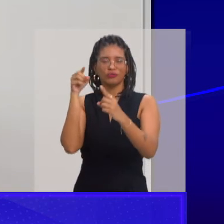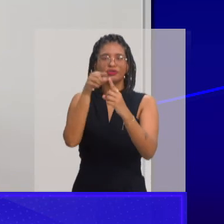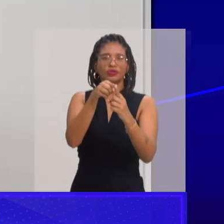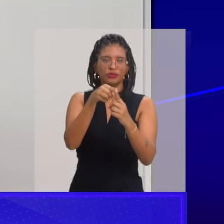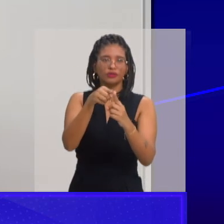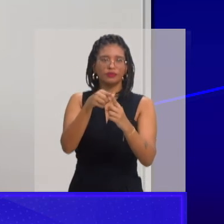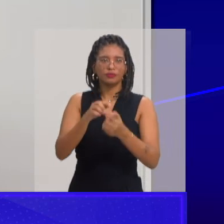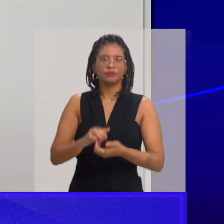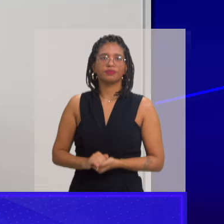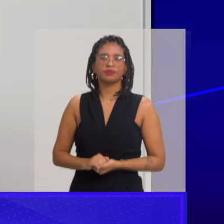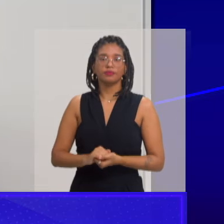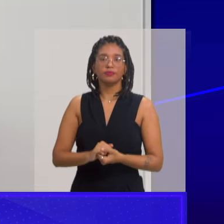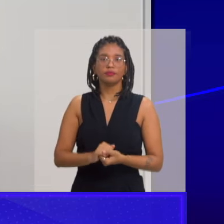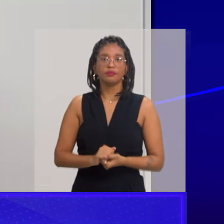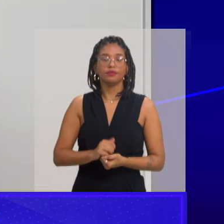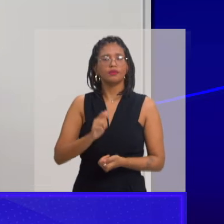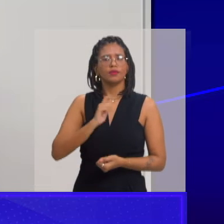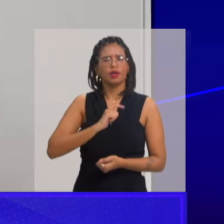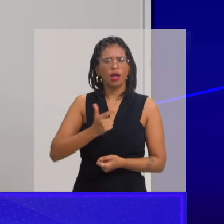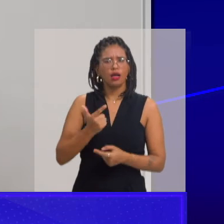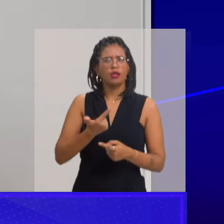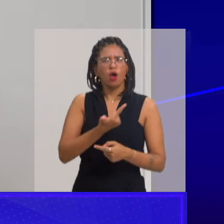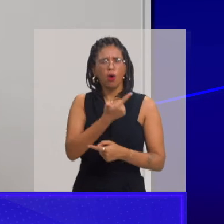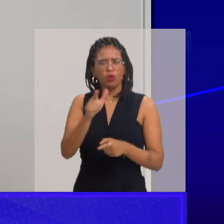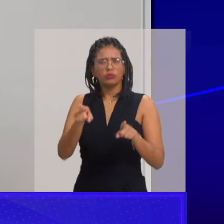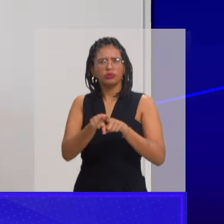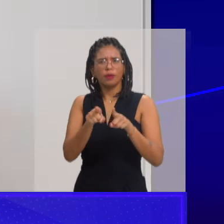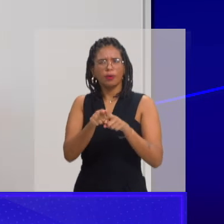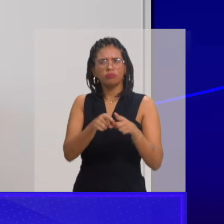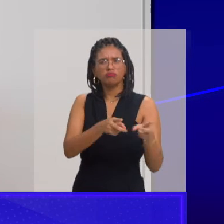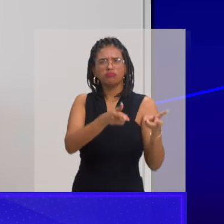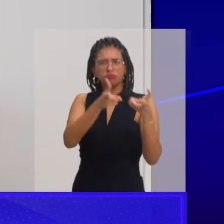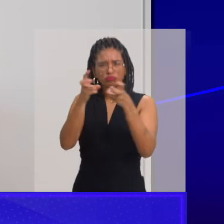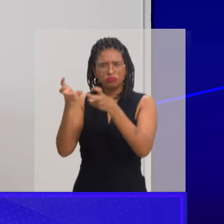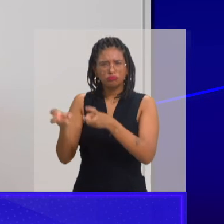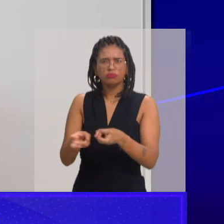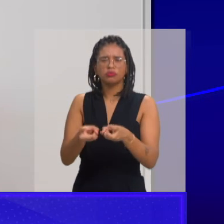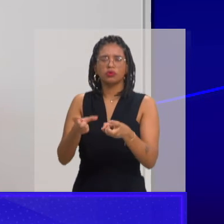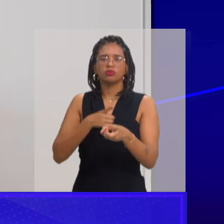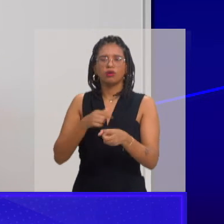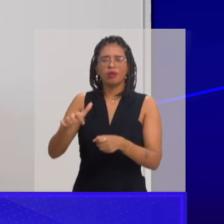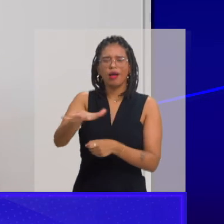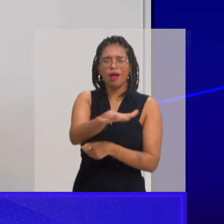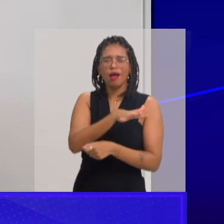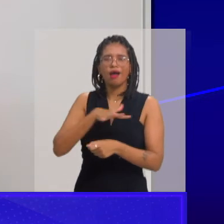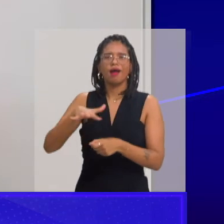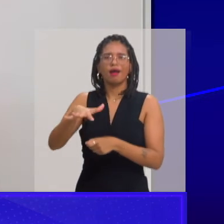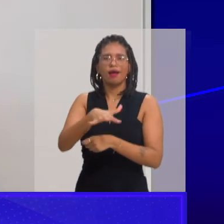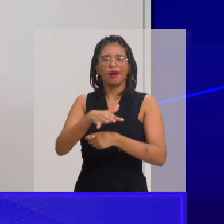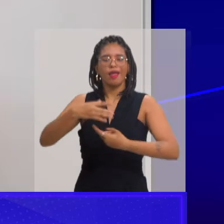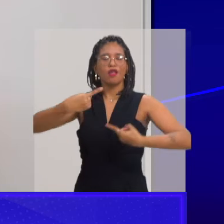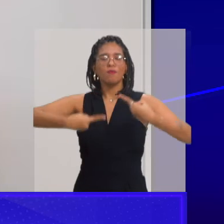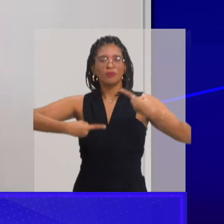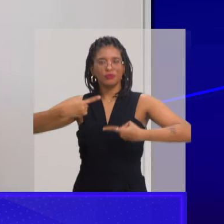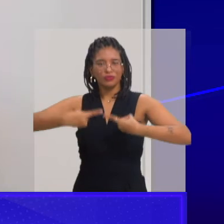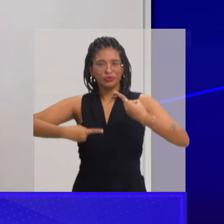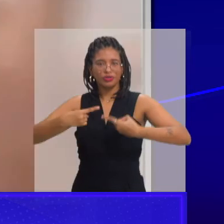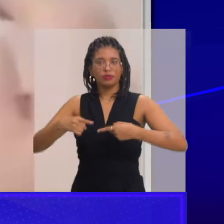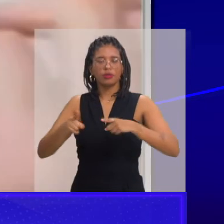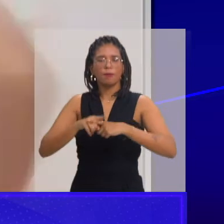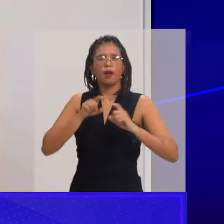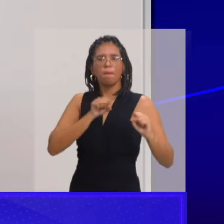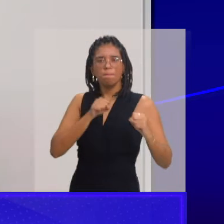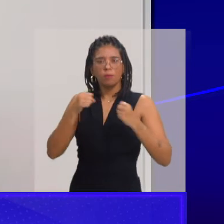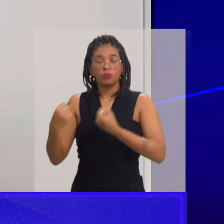outro objetivo. Ainda tenho muitas observações a fazer sobre os nossos espaços,